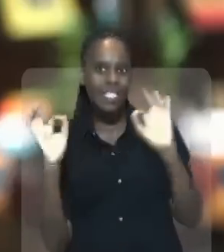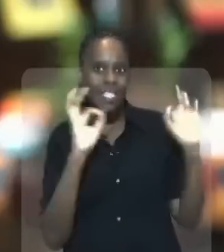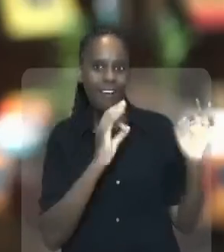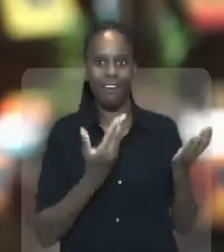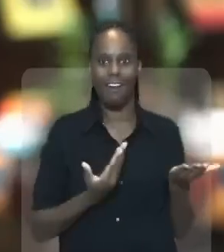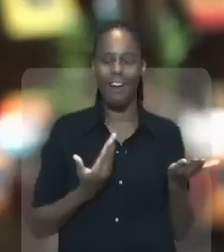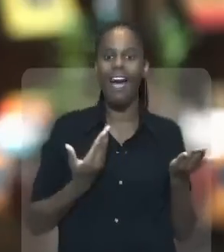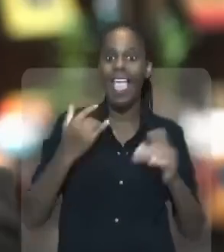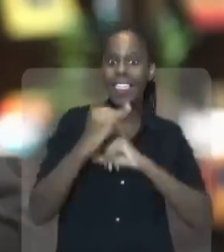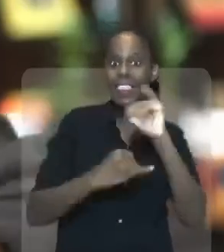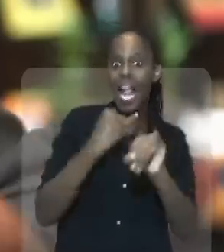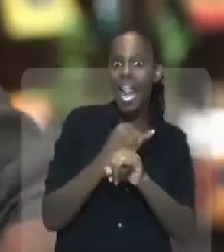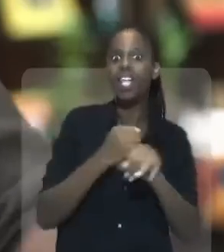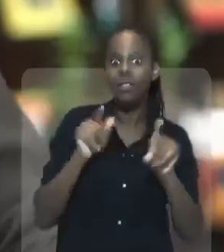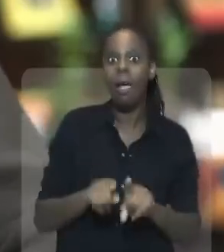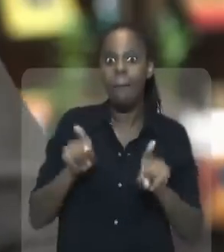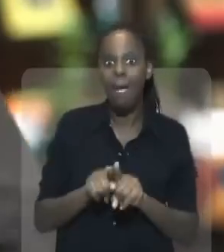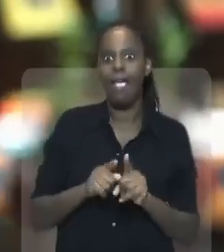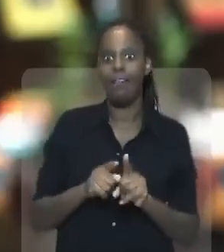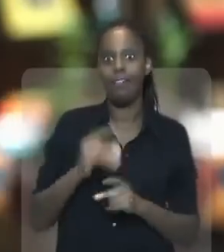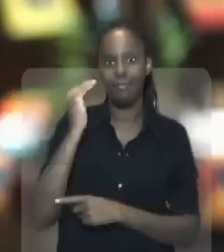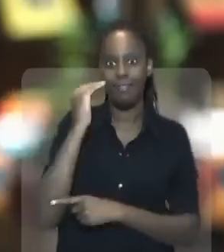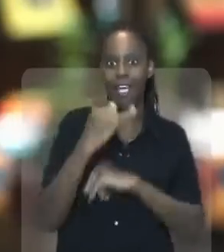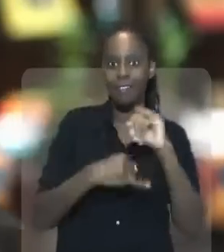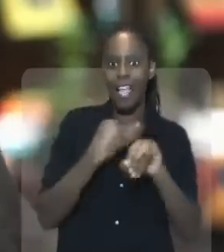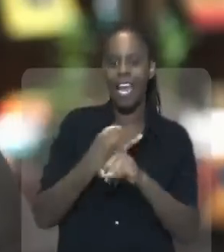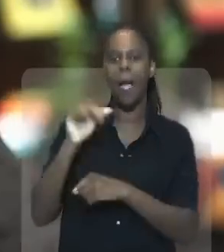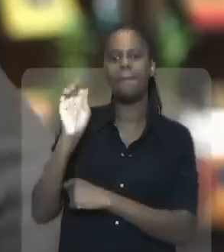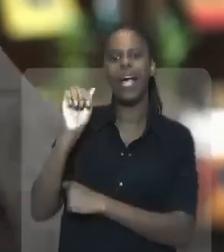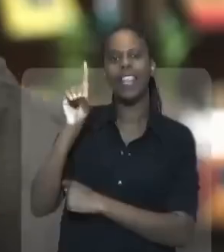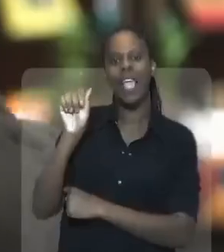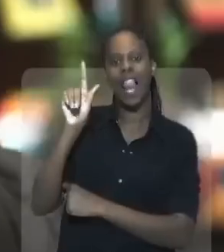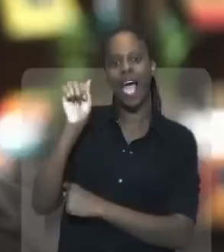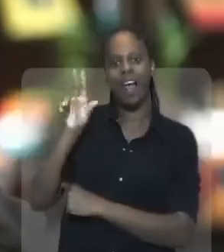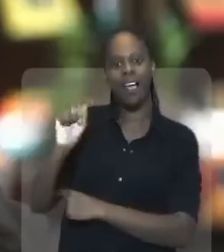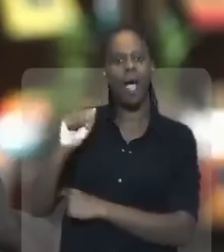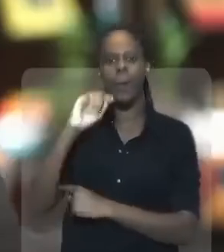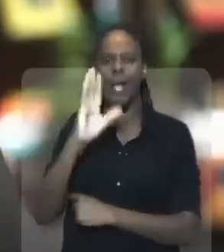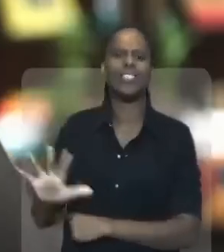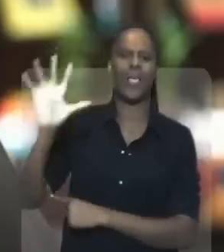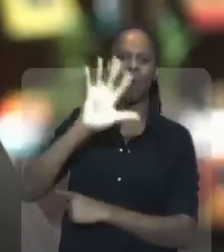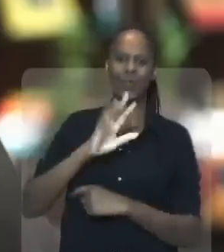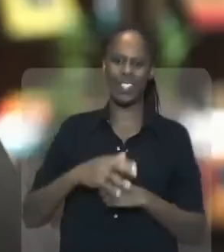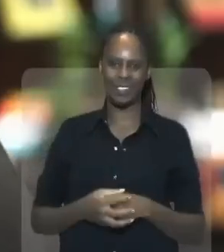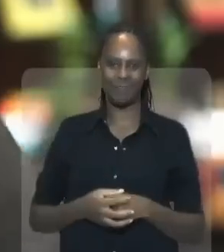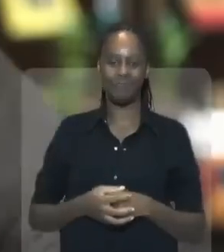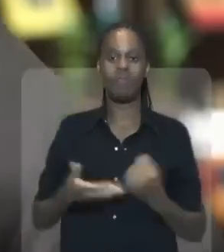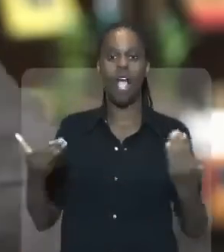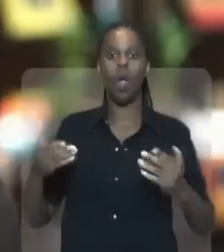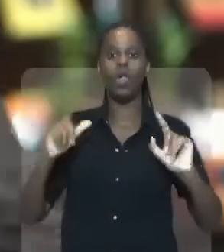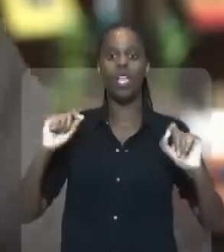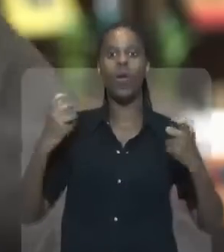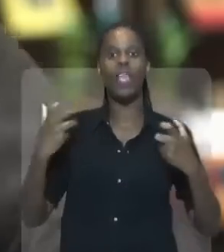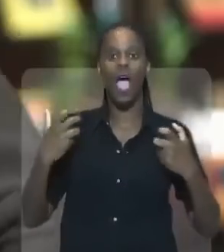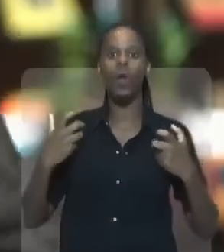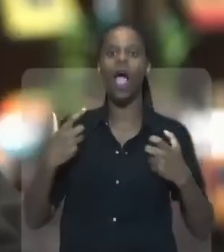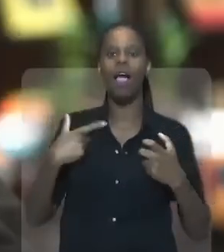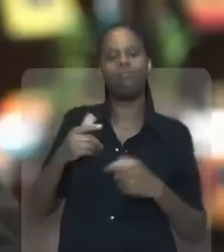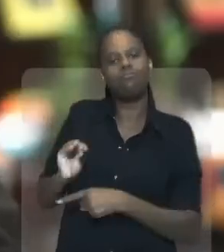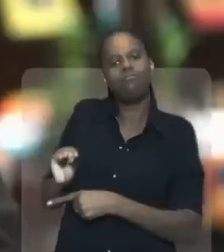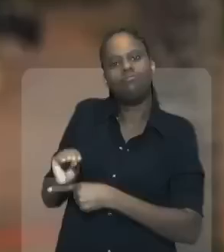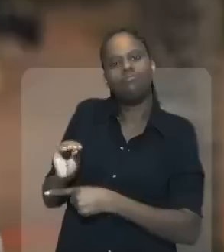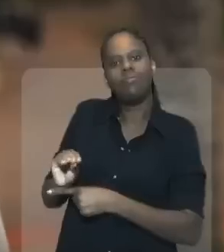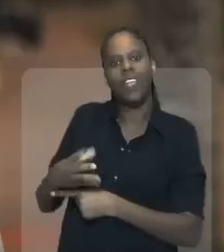comprar uma televisão nova para criança ver, sabe? Ter acesso à internet, que nós também vamos tentar levar a internet banda larga para todo o